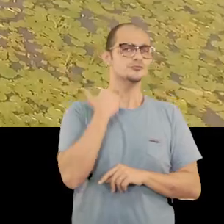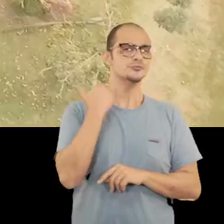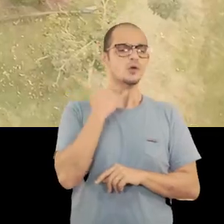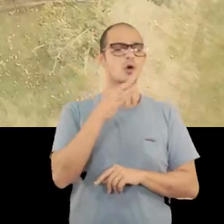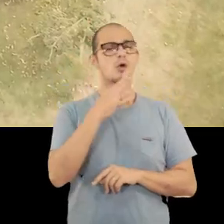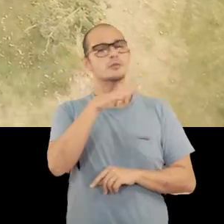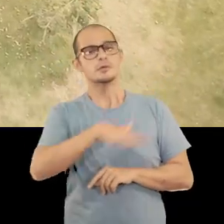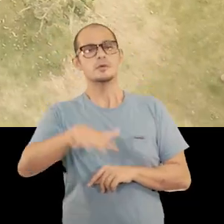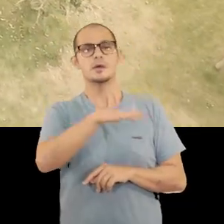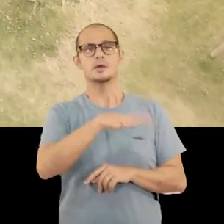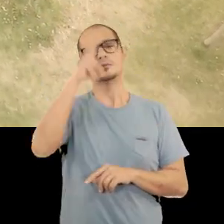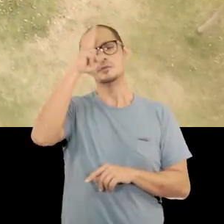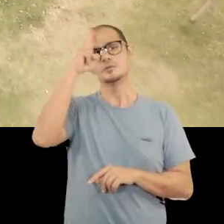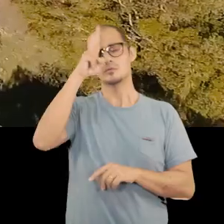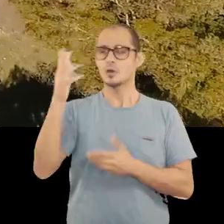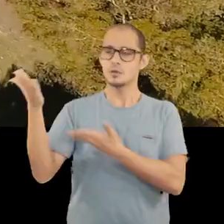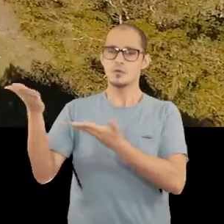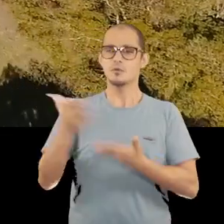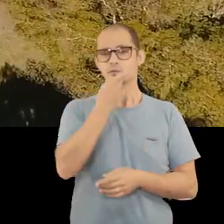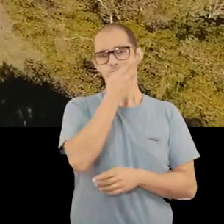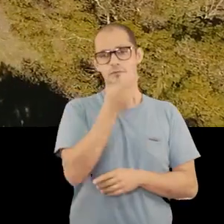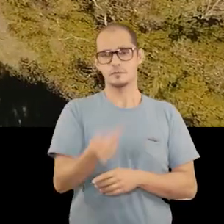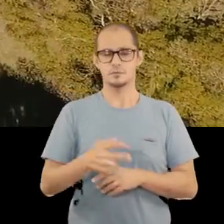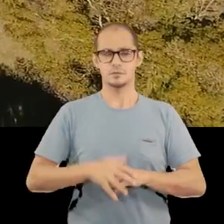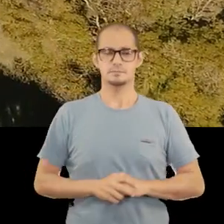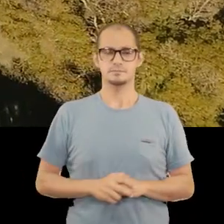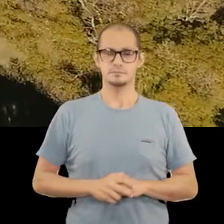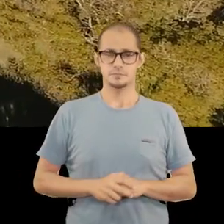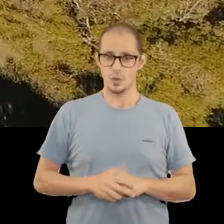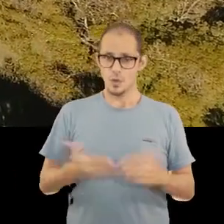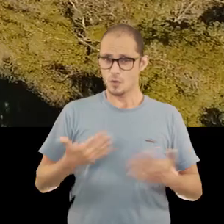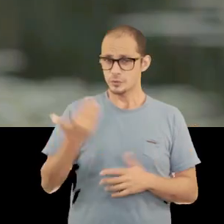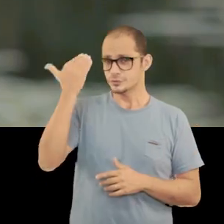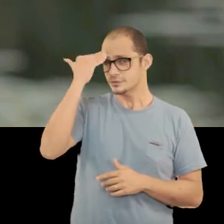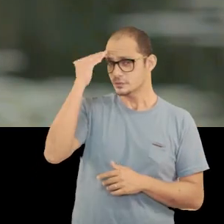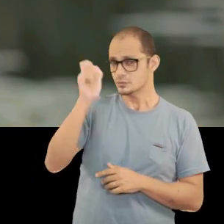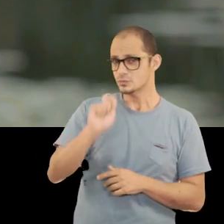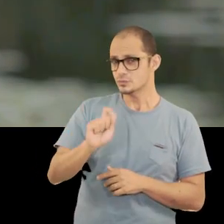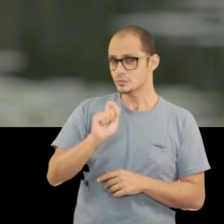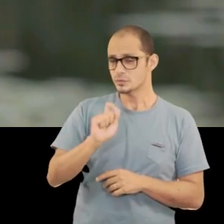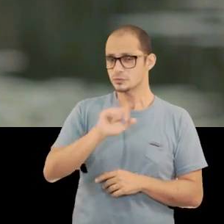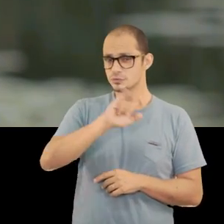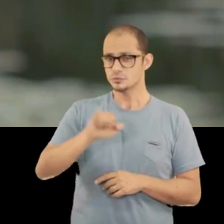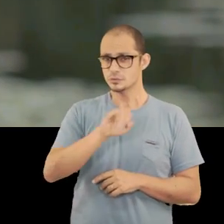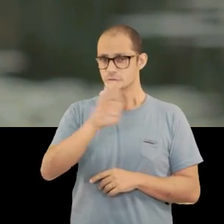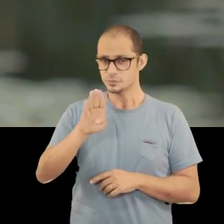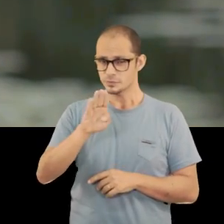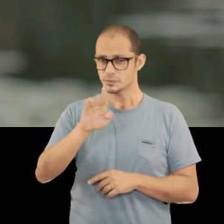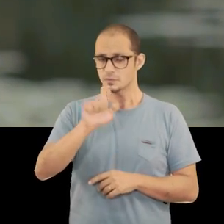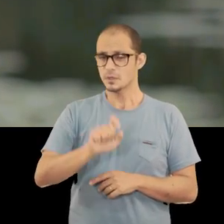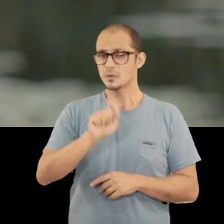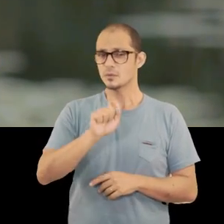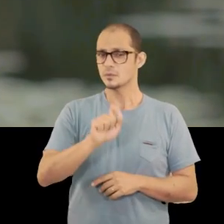vice-forana conheça o Jardim Botânico, conheça um pouco essa história e venha visitar o Jardim Botânico. Hoje a gente entende que um Jardim Botânico,